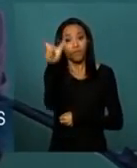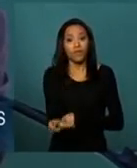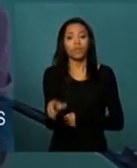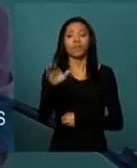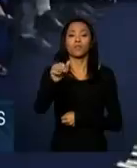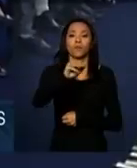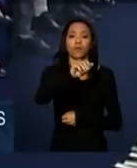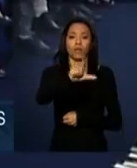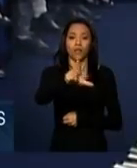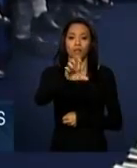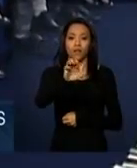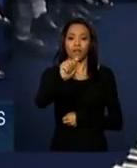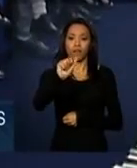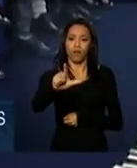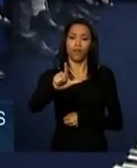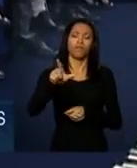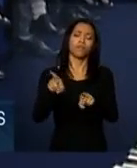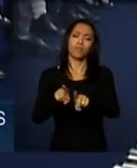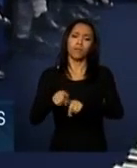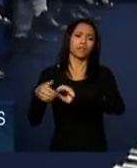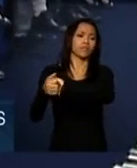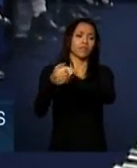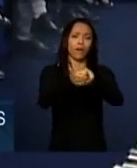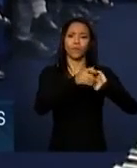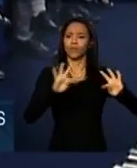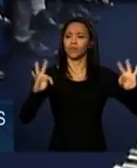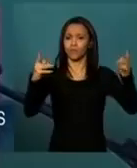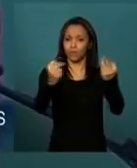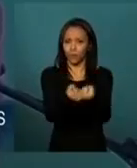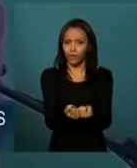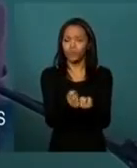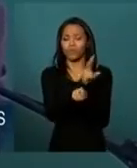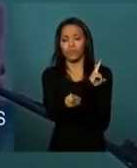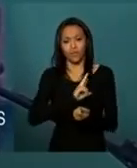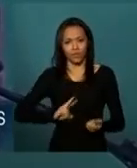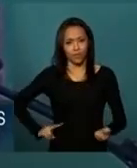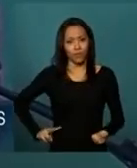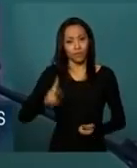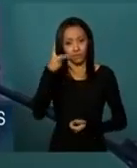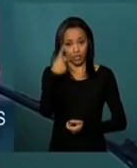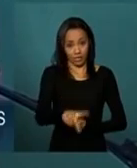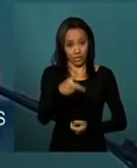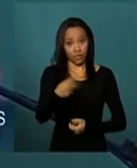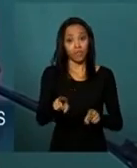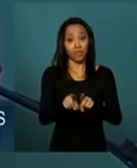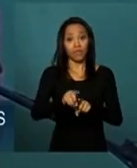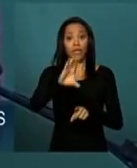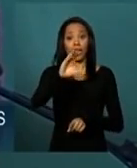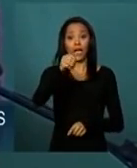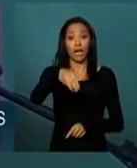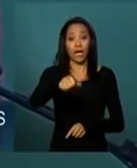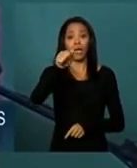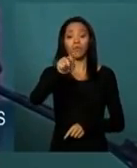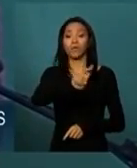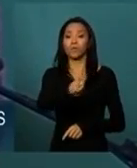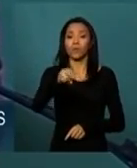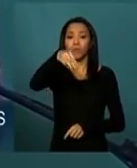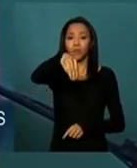Leal. Saúdo todos os vereadores e vereadoras, saudando o presidente da Câmara Municipal de Teresina, vereador Rodrigo